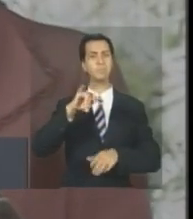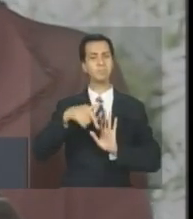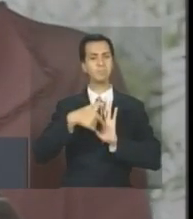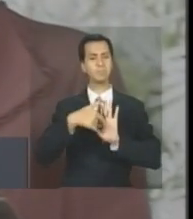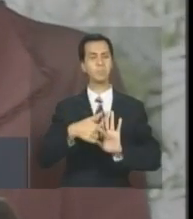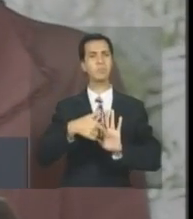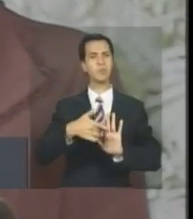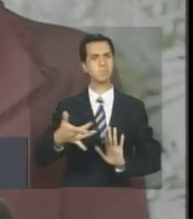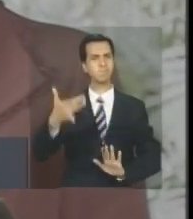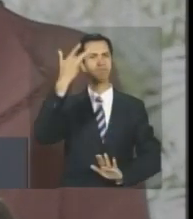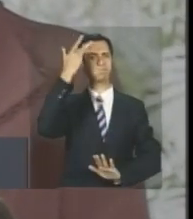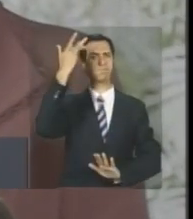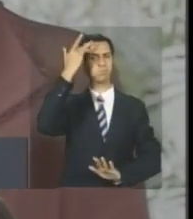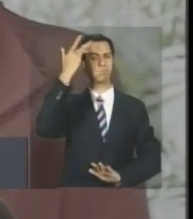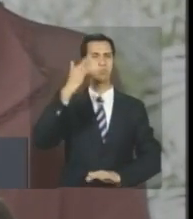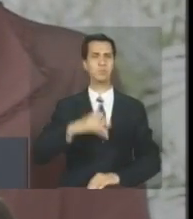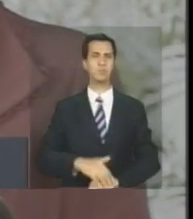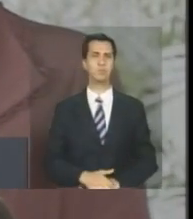démontreront leur capacité